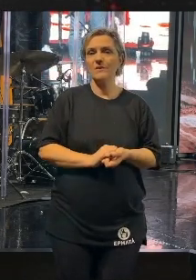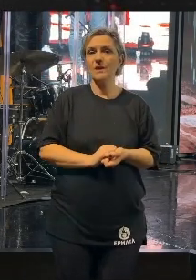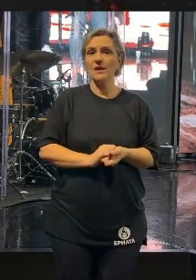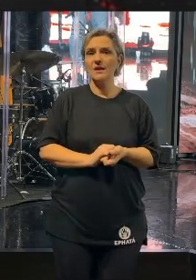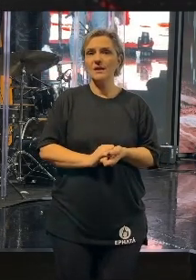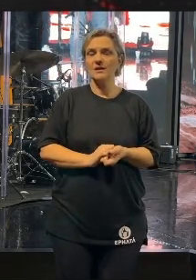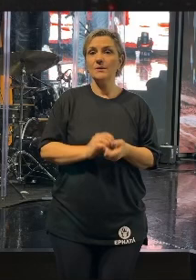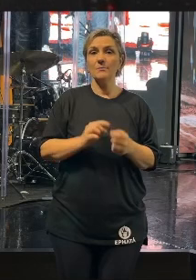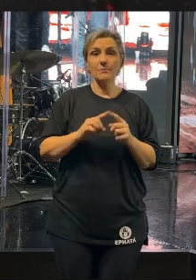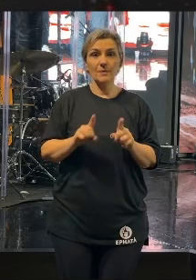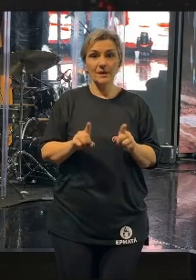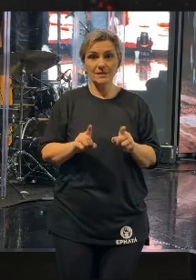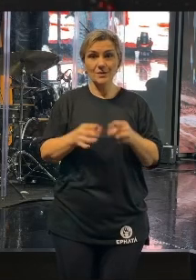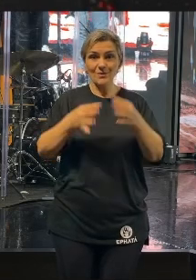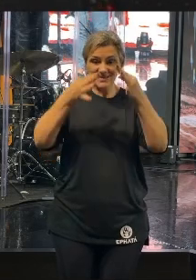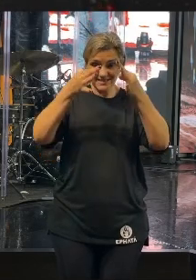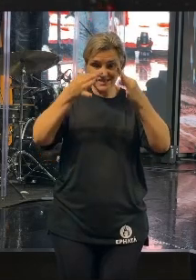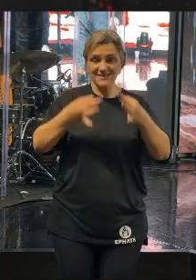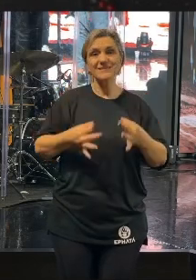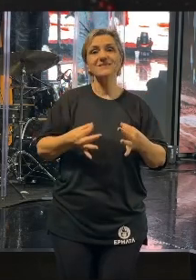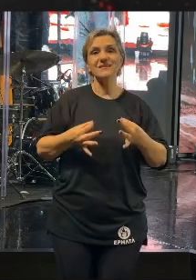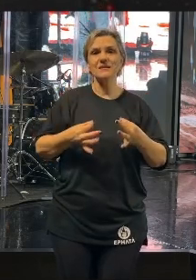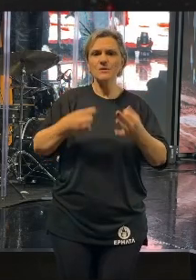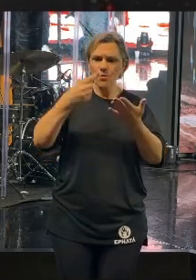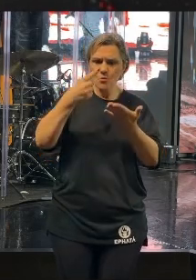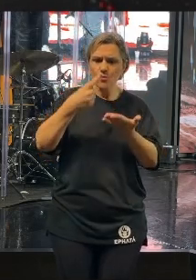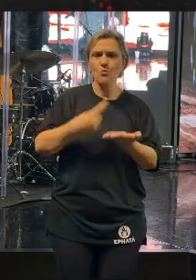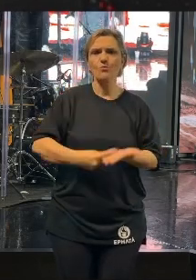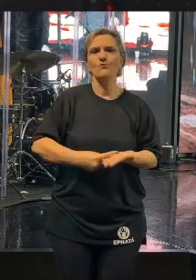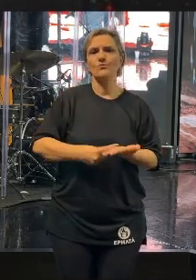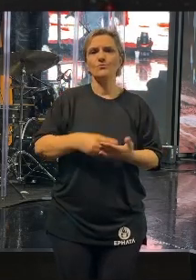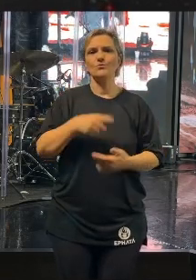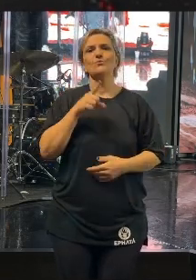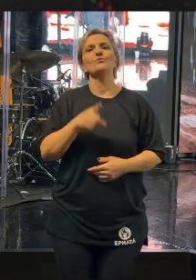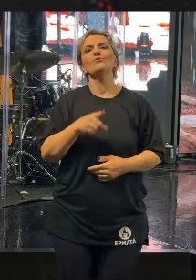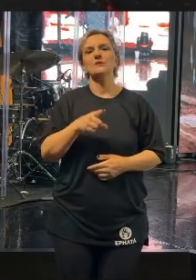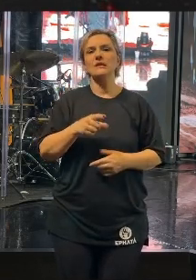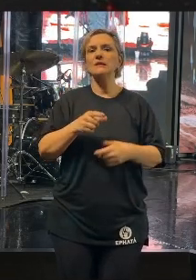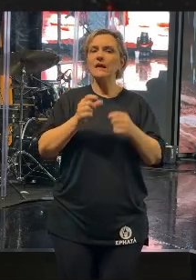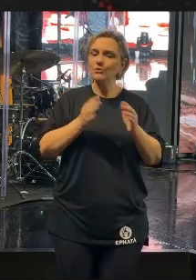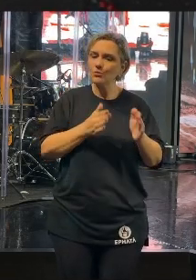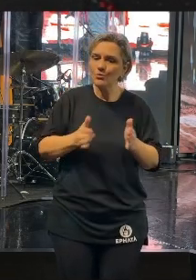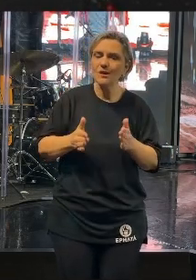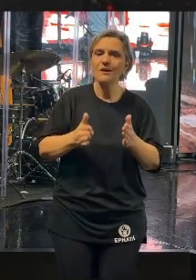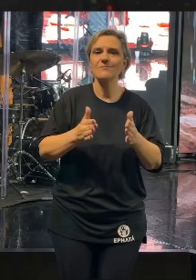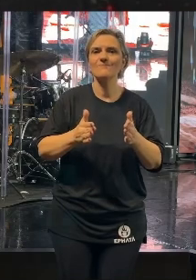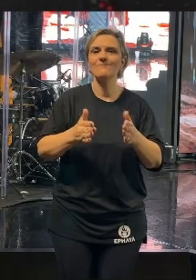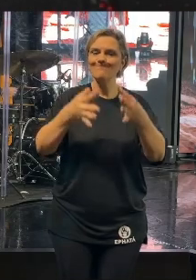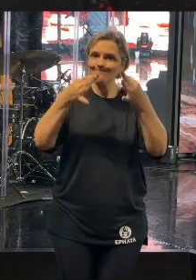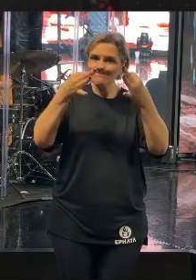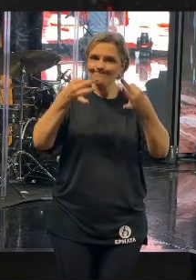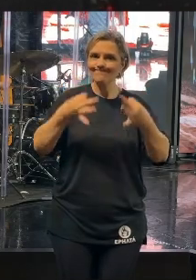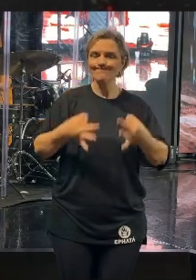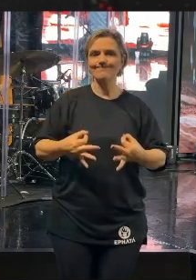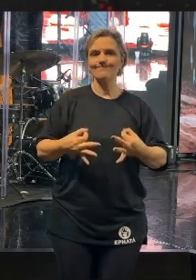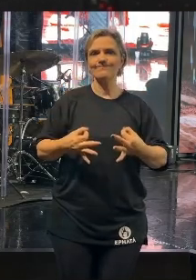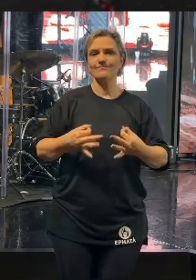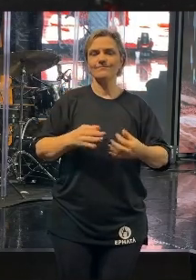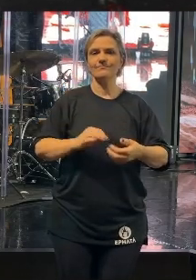São exatamente a certeza e a confirmação de que você está indo para o lugar